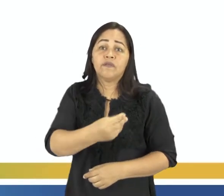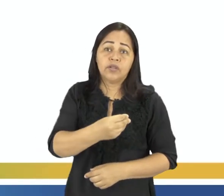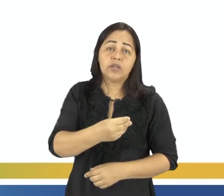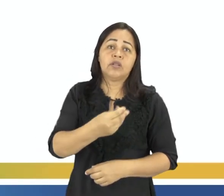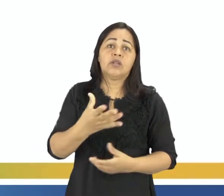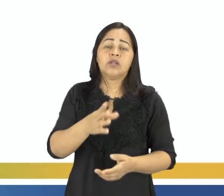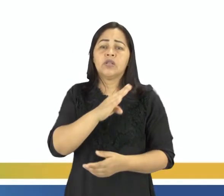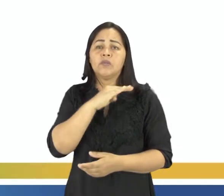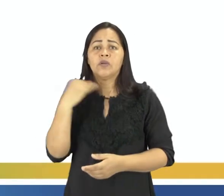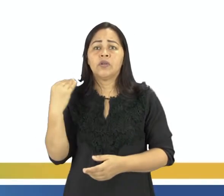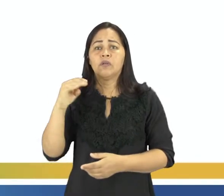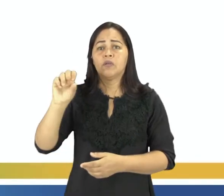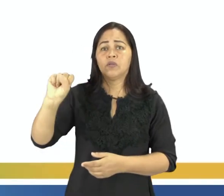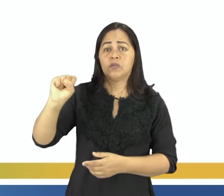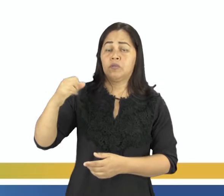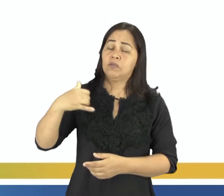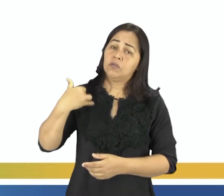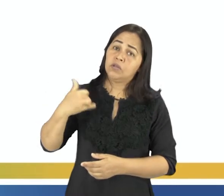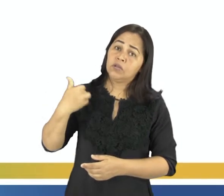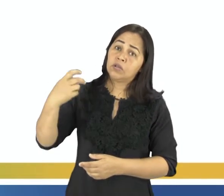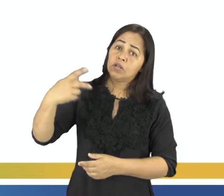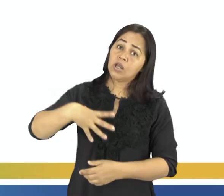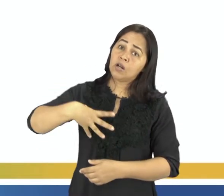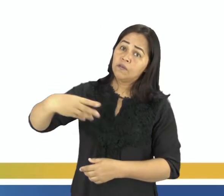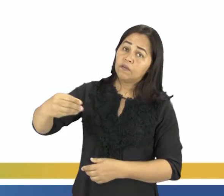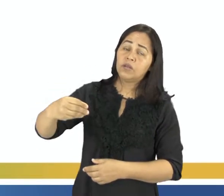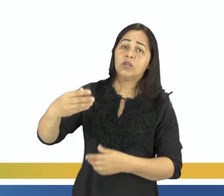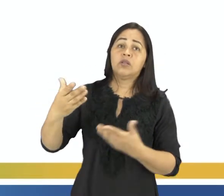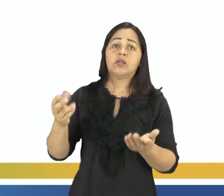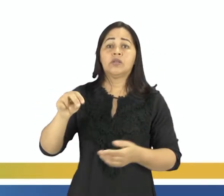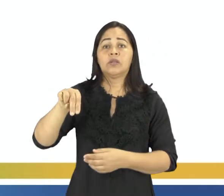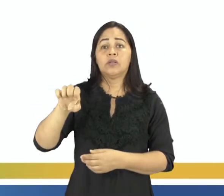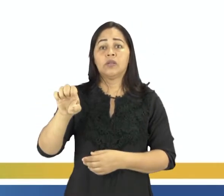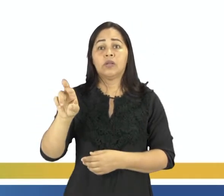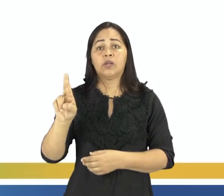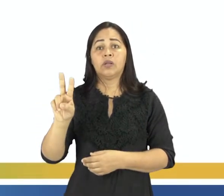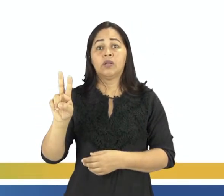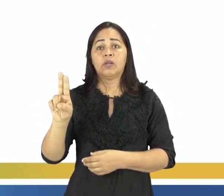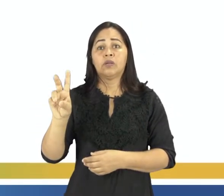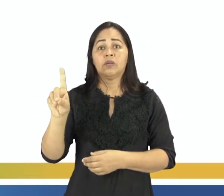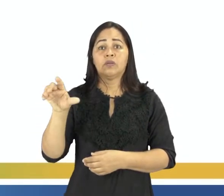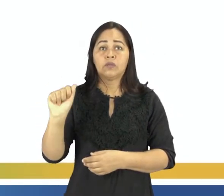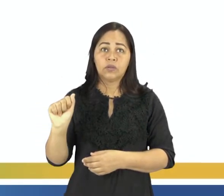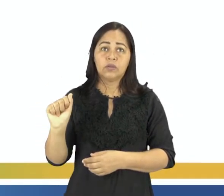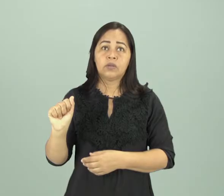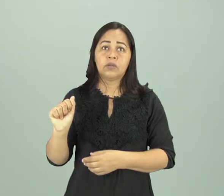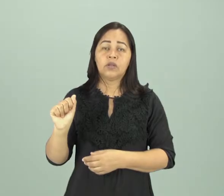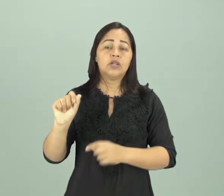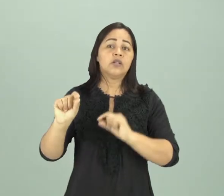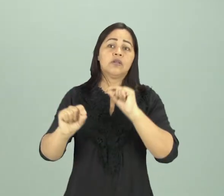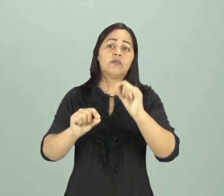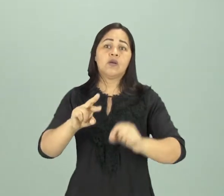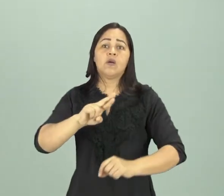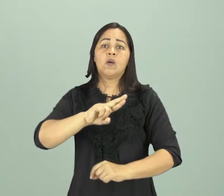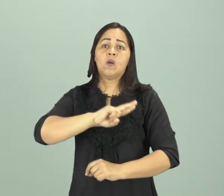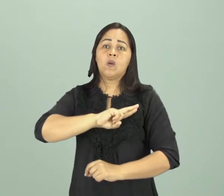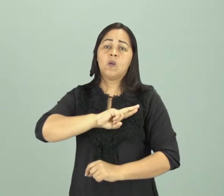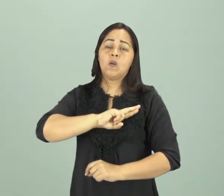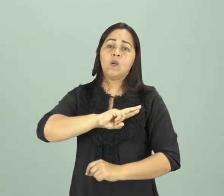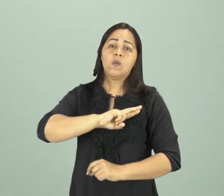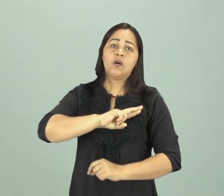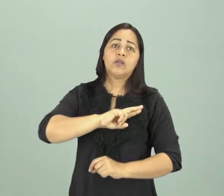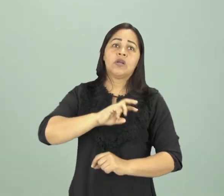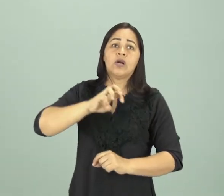que morreu aos 8 anos e decidiu escrever um romance para revelar sua existência. O livro se chama